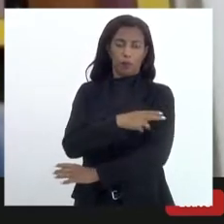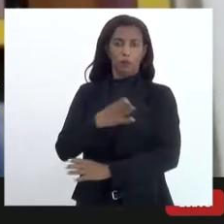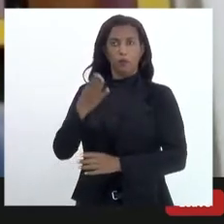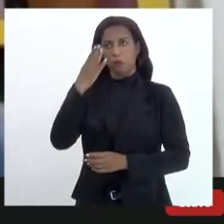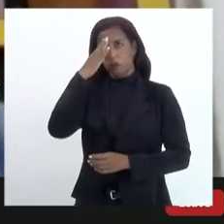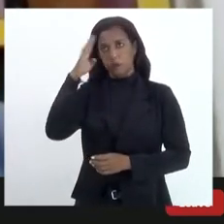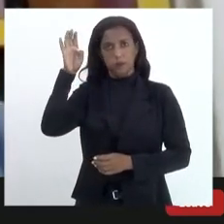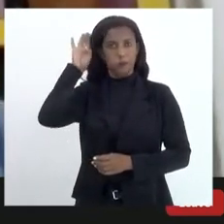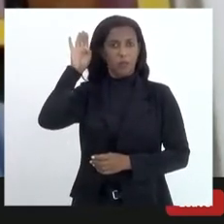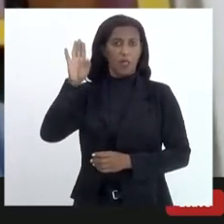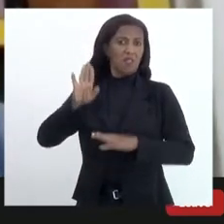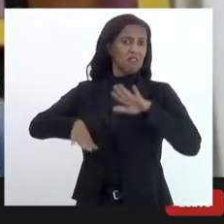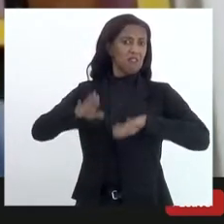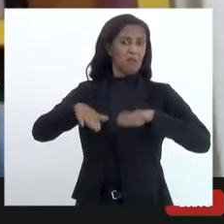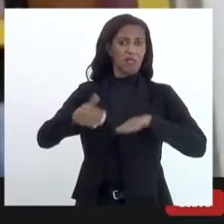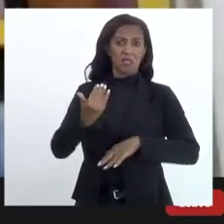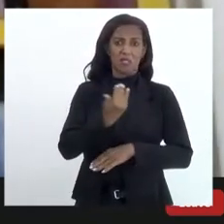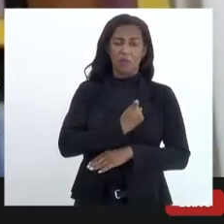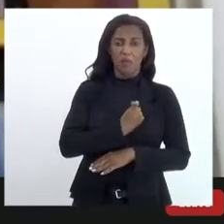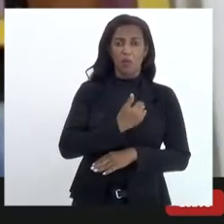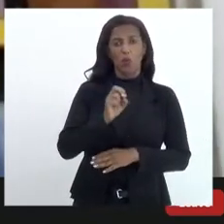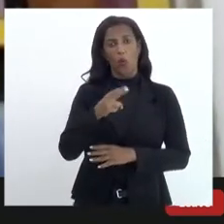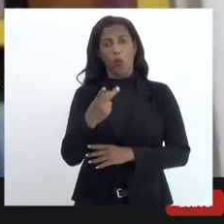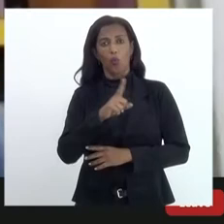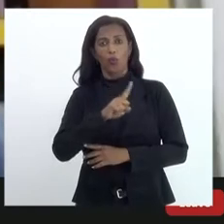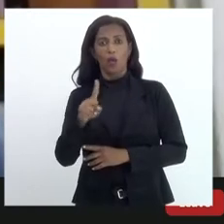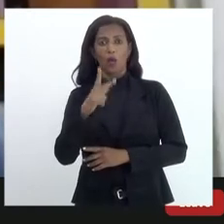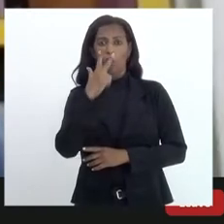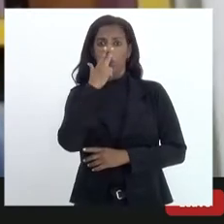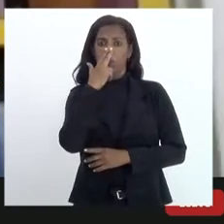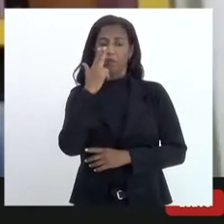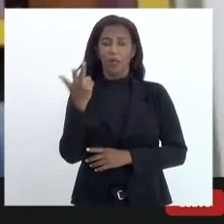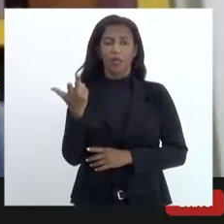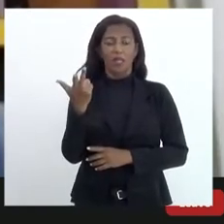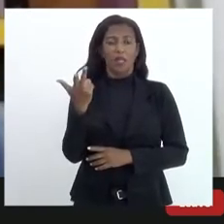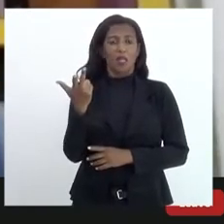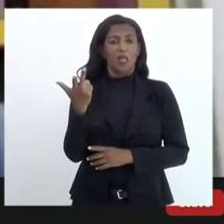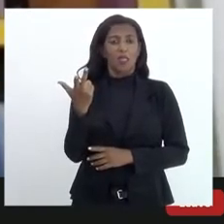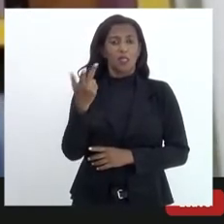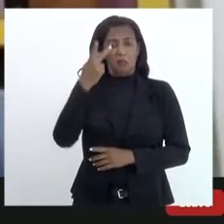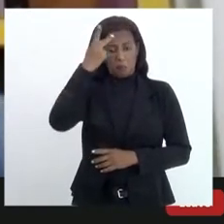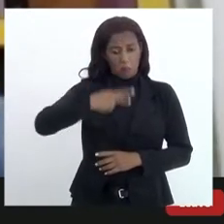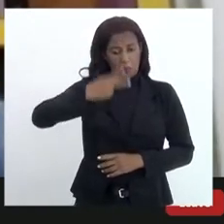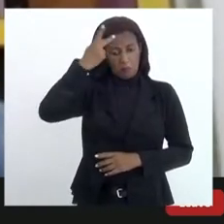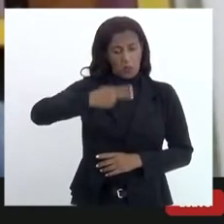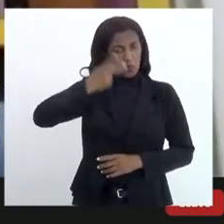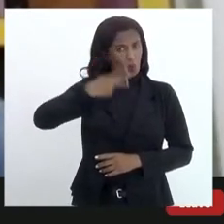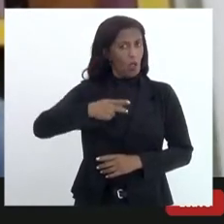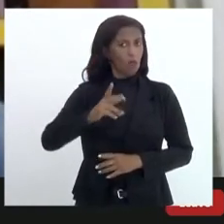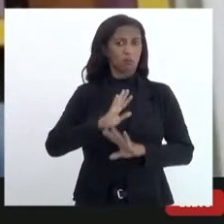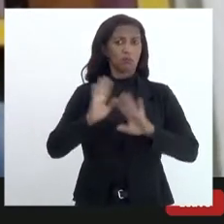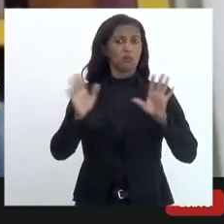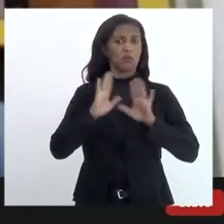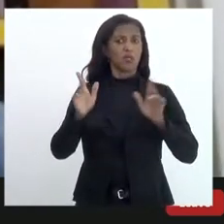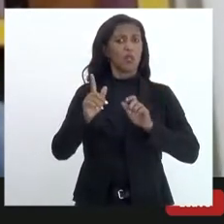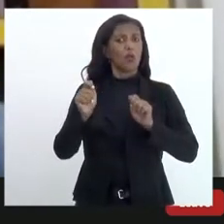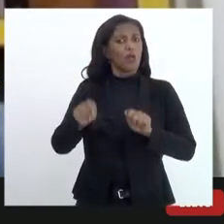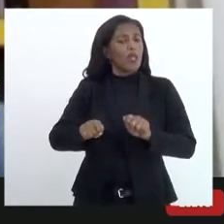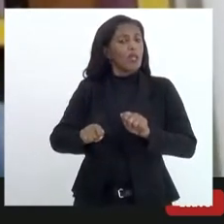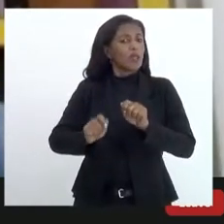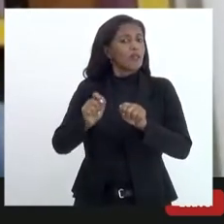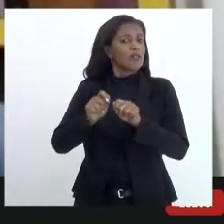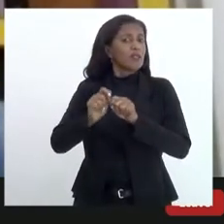se ele ser meu amigo ou não, ele infringiu um crime. Se trata da questão pessoal. Ele está infringindo um crime, né? E eu tenho que, no